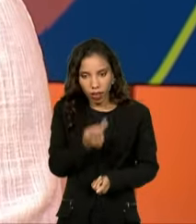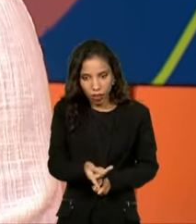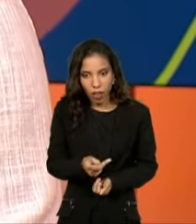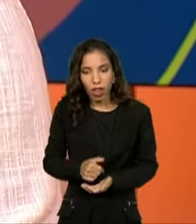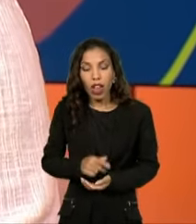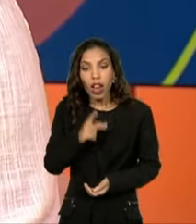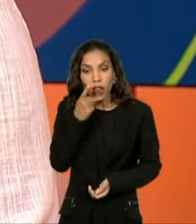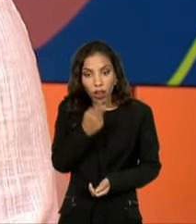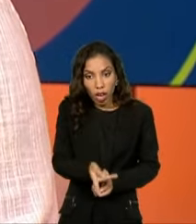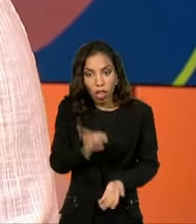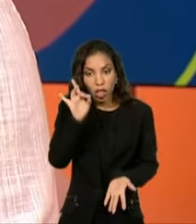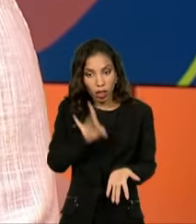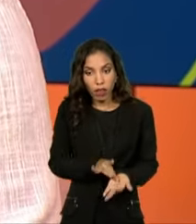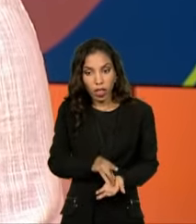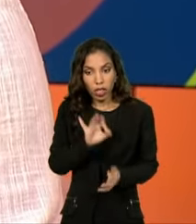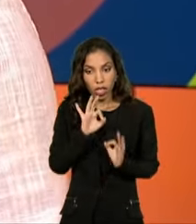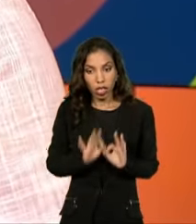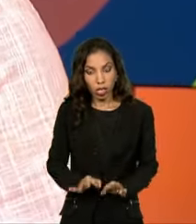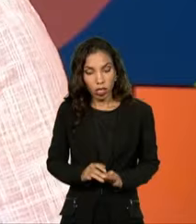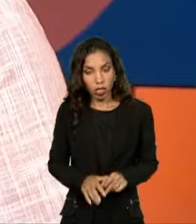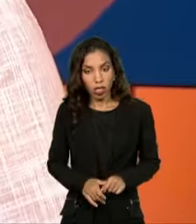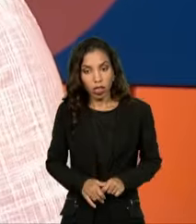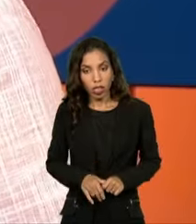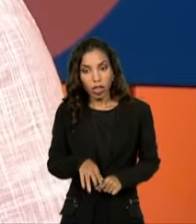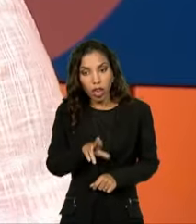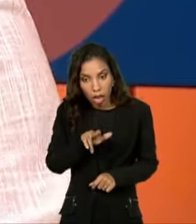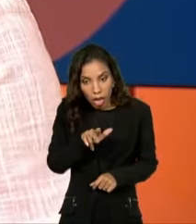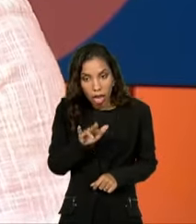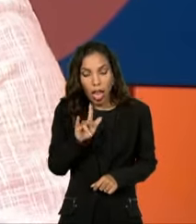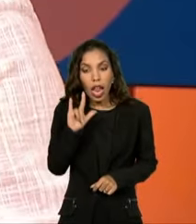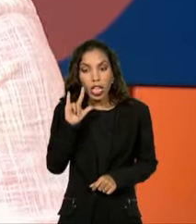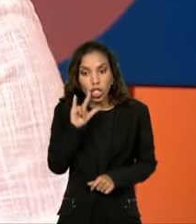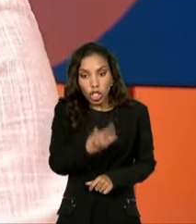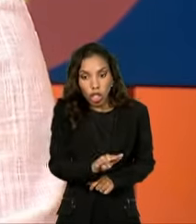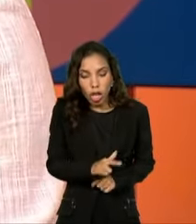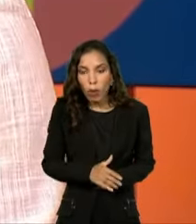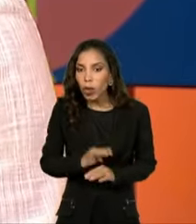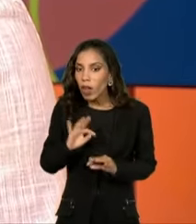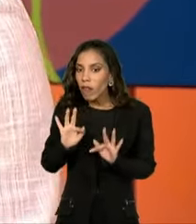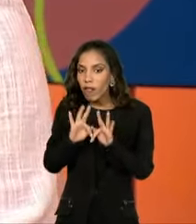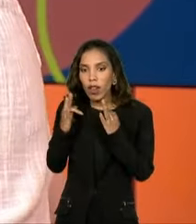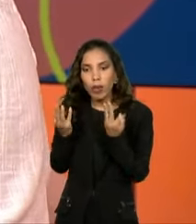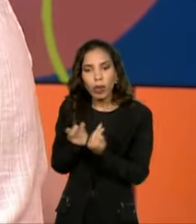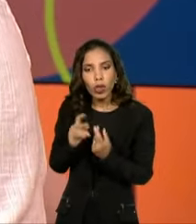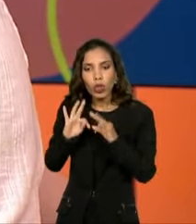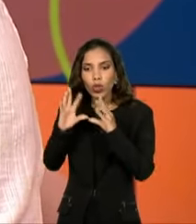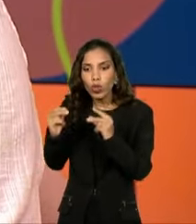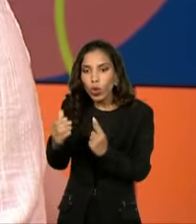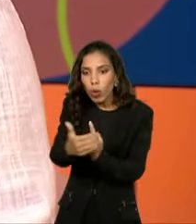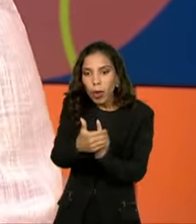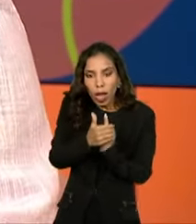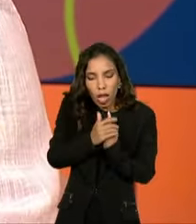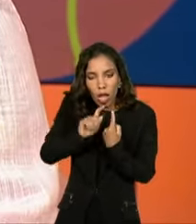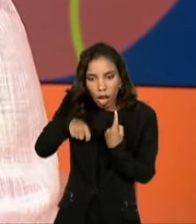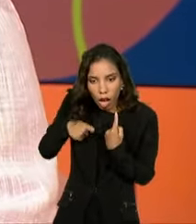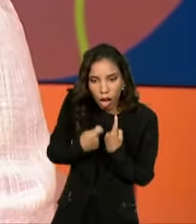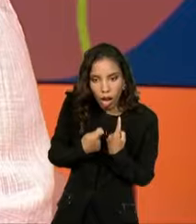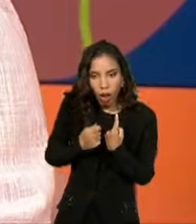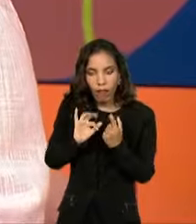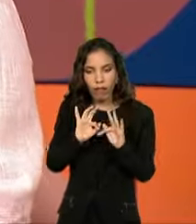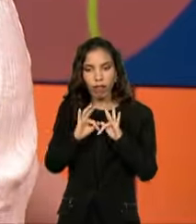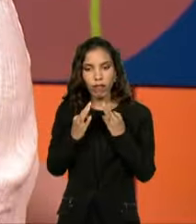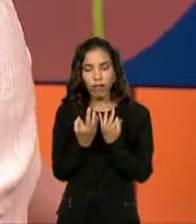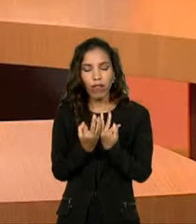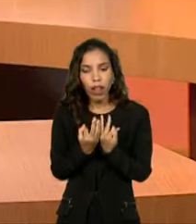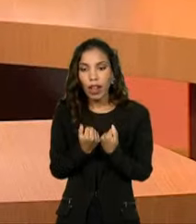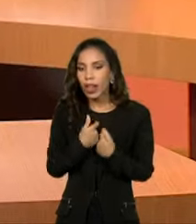mesmo, né? Isso que ela está falando é verdade. Você é irmãozinho dela, ela te ama. A família, os irmãos, todo mundo me acolhe como alguém da família. E eu tenho um orgulho